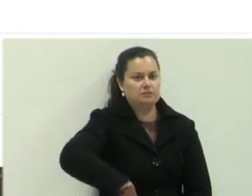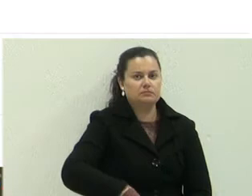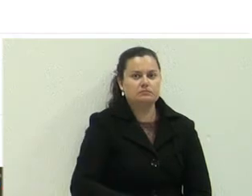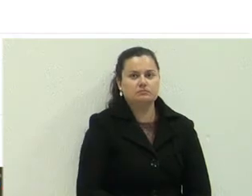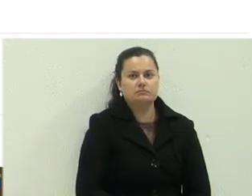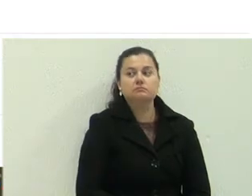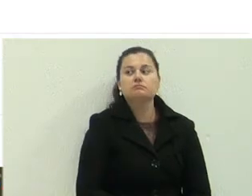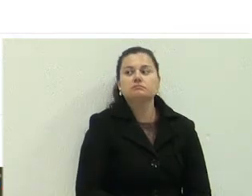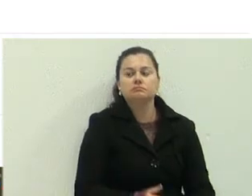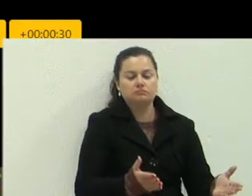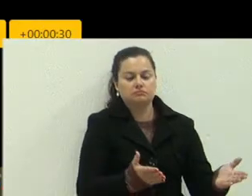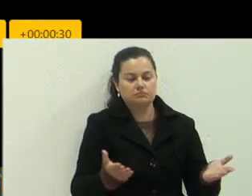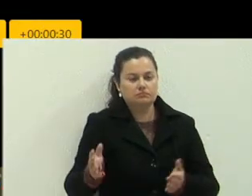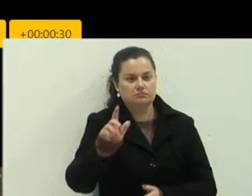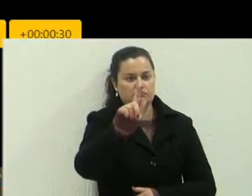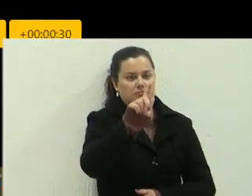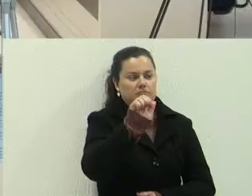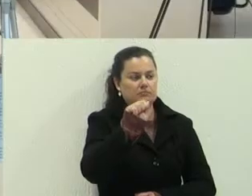Então, vereador Gabriel.